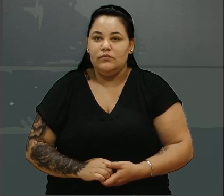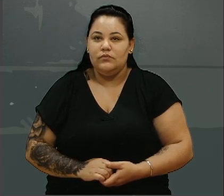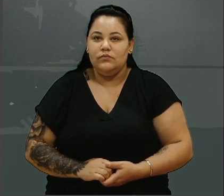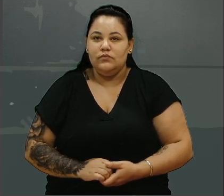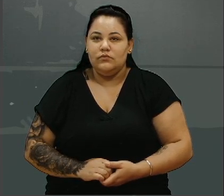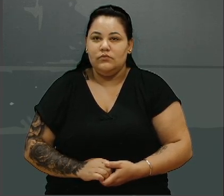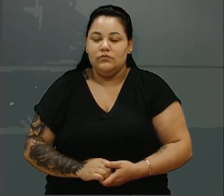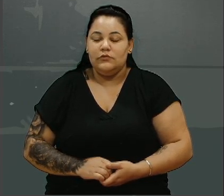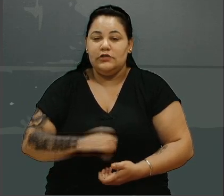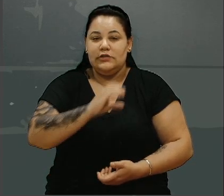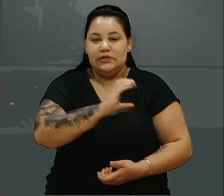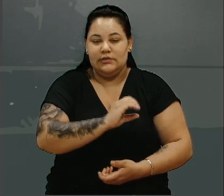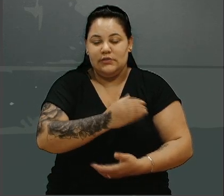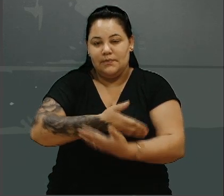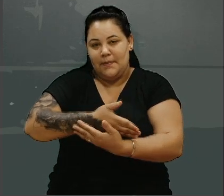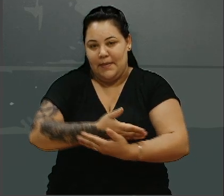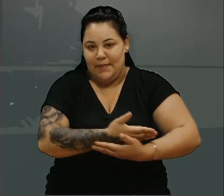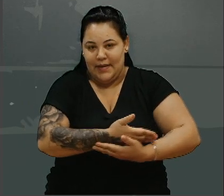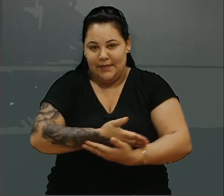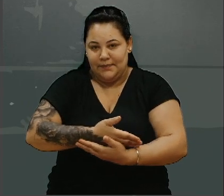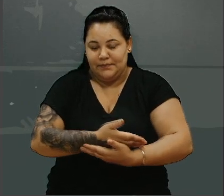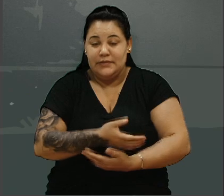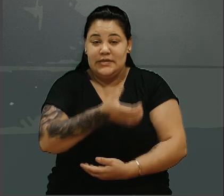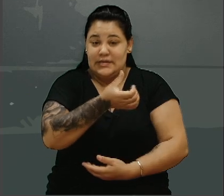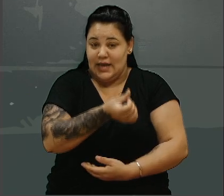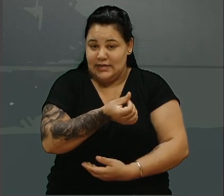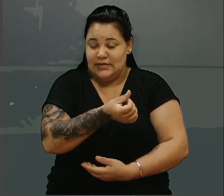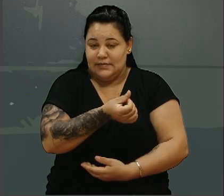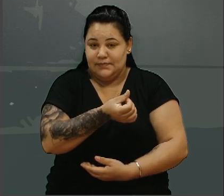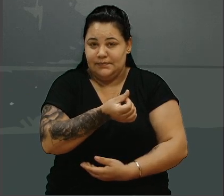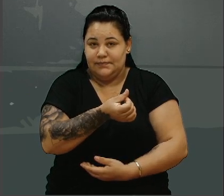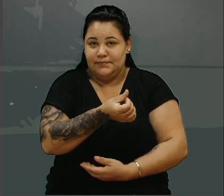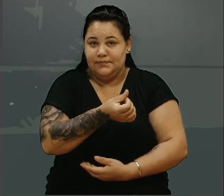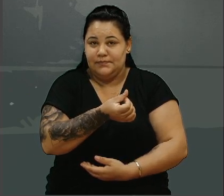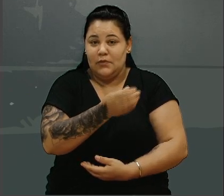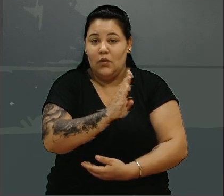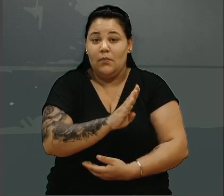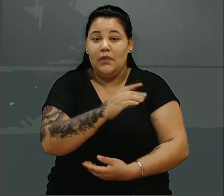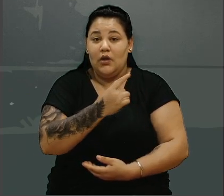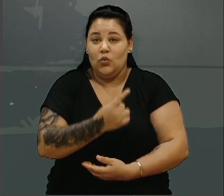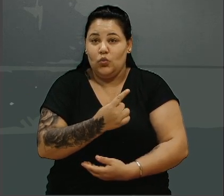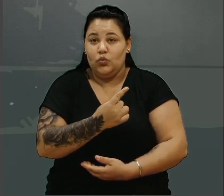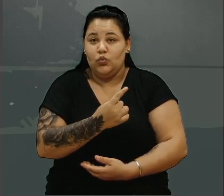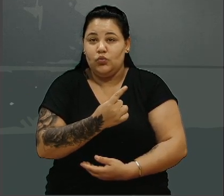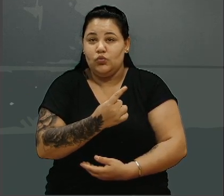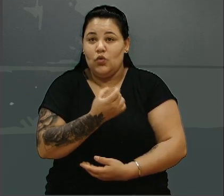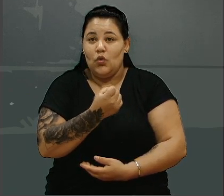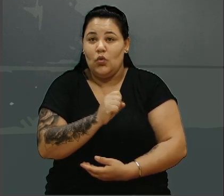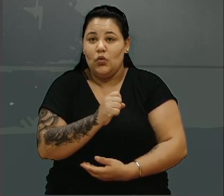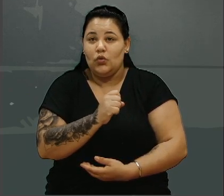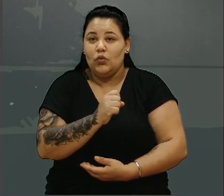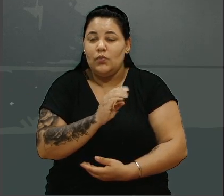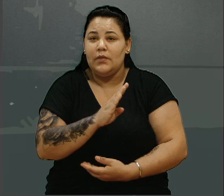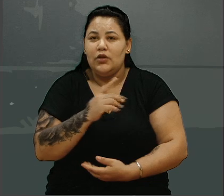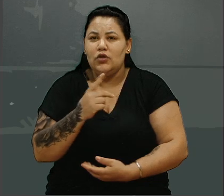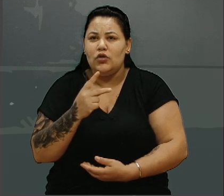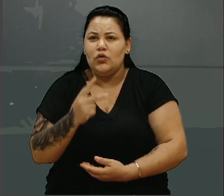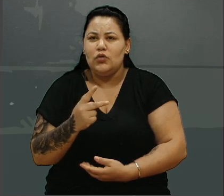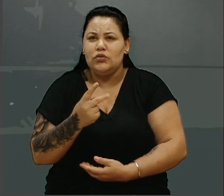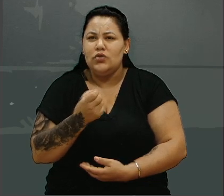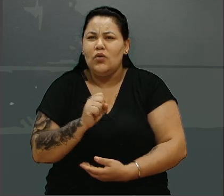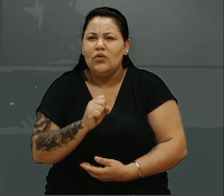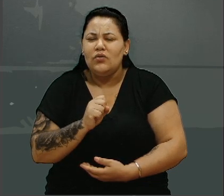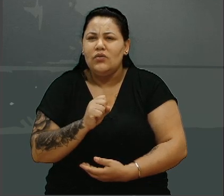0 a 11 meses, berçário 1, 6 crianças. Berçário 2, 8. Maternal 1, 13. Maternal